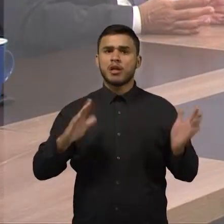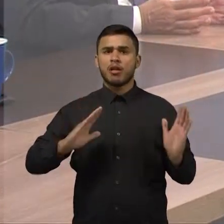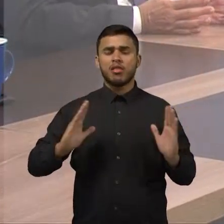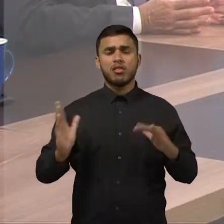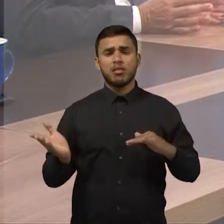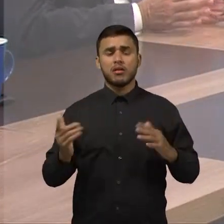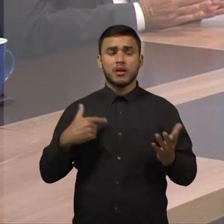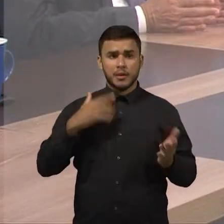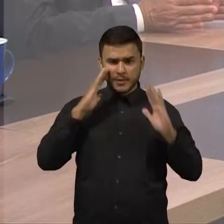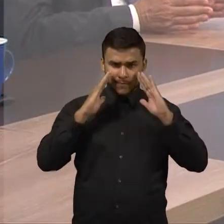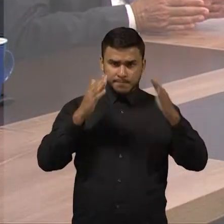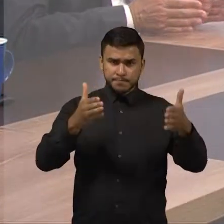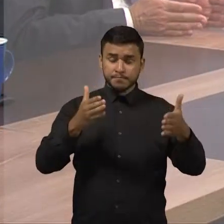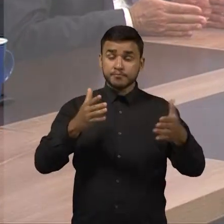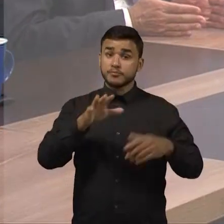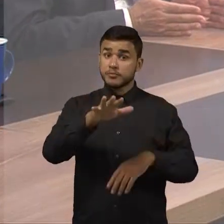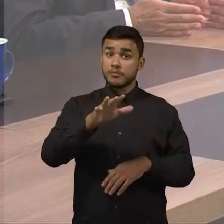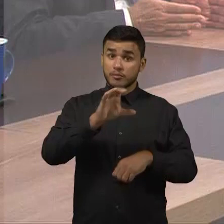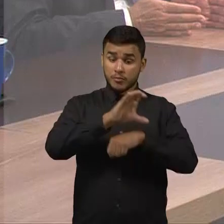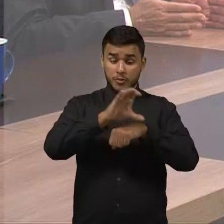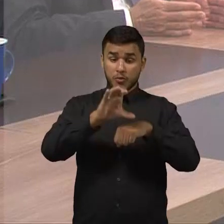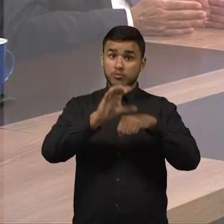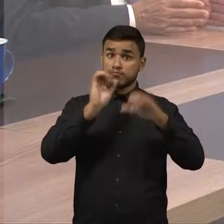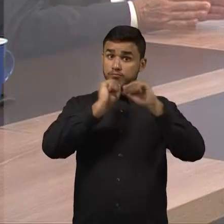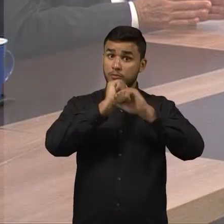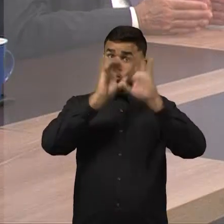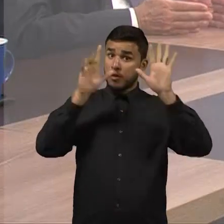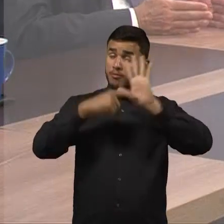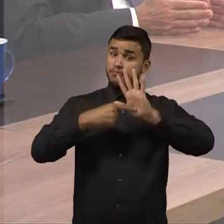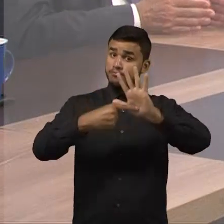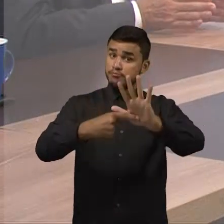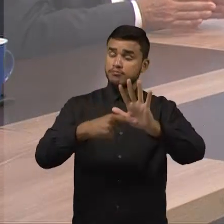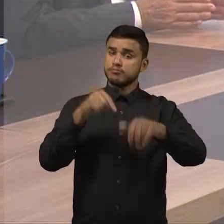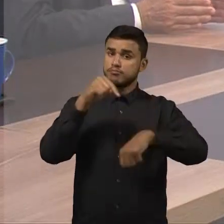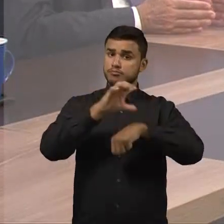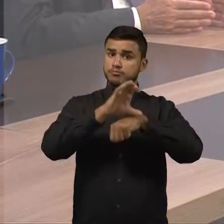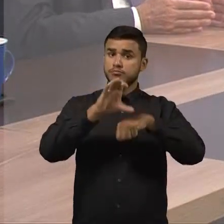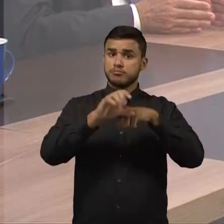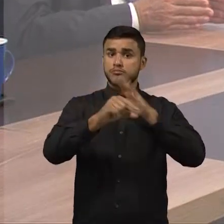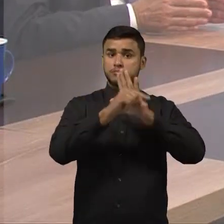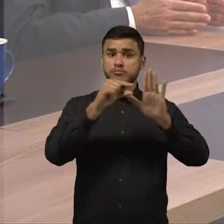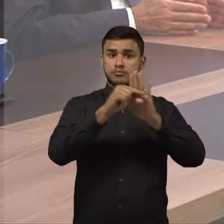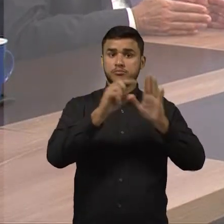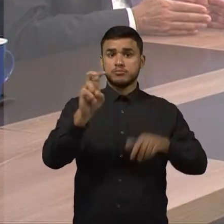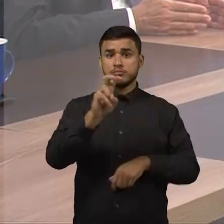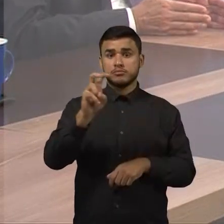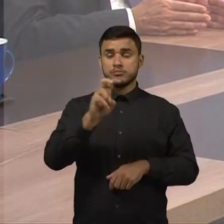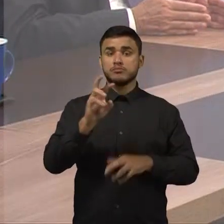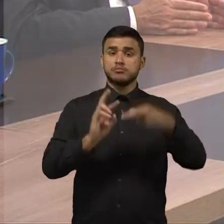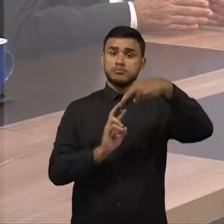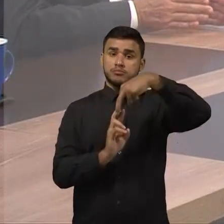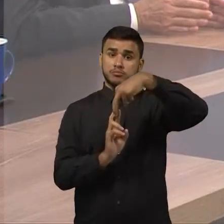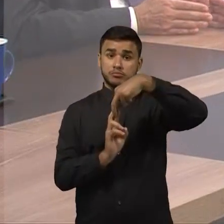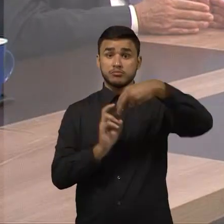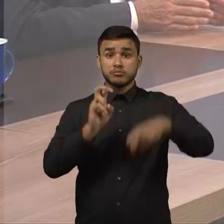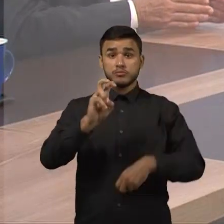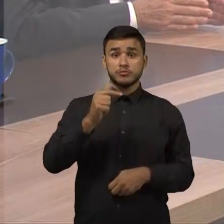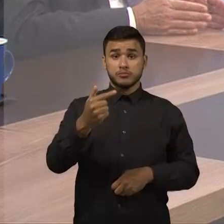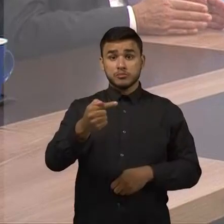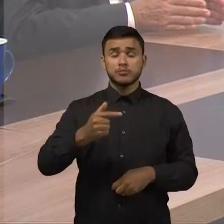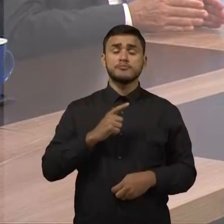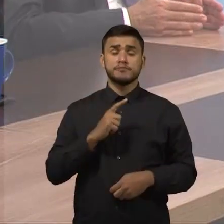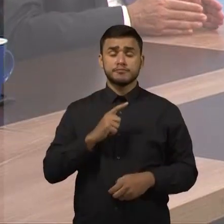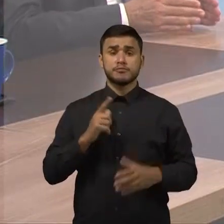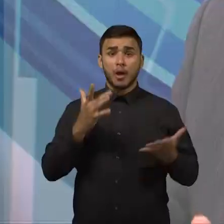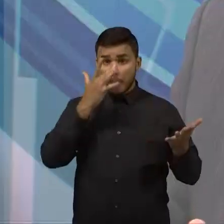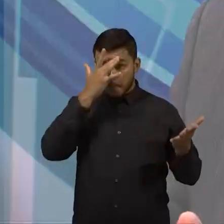desse assunto. A nossa Constituição é muito clara, ela disse no seu artigo 5º, inciso 57, que as